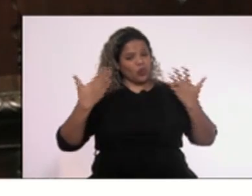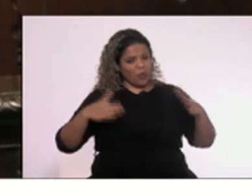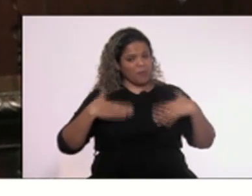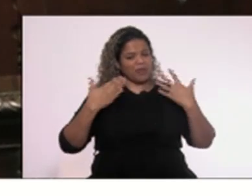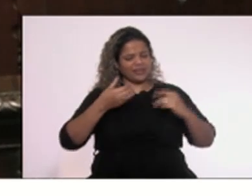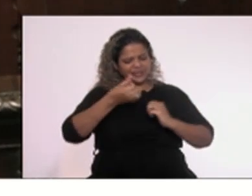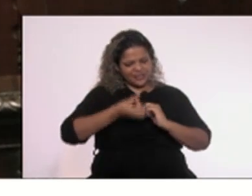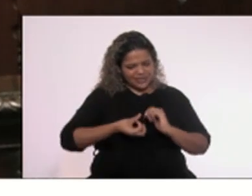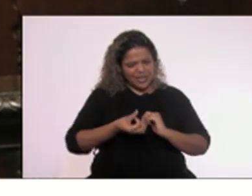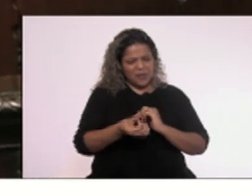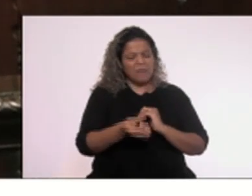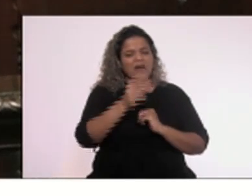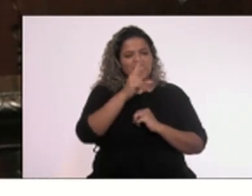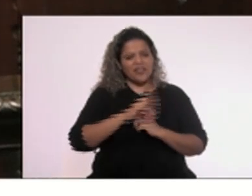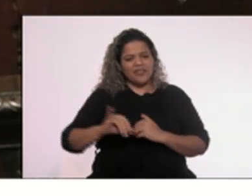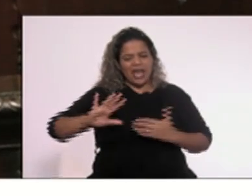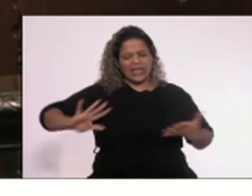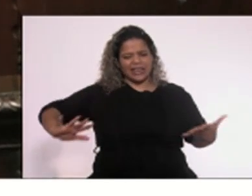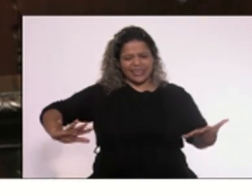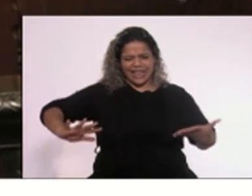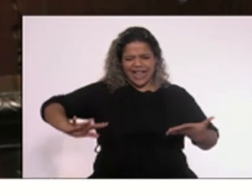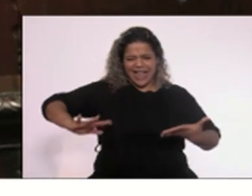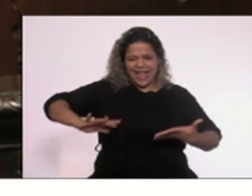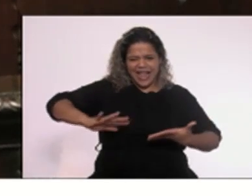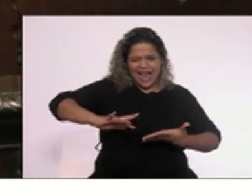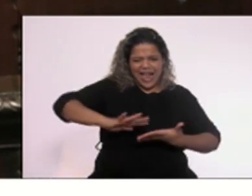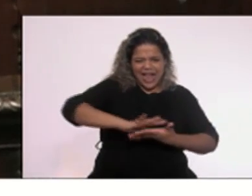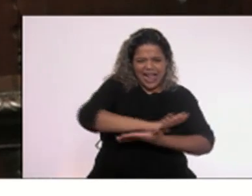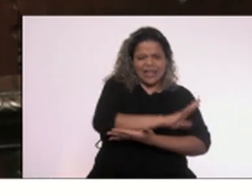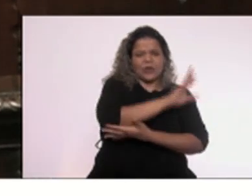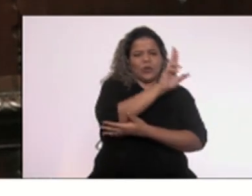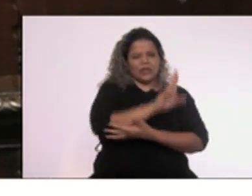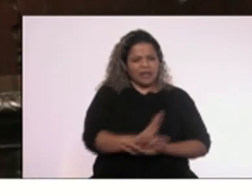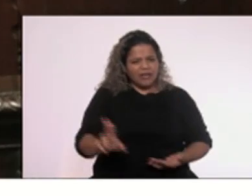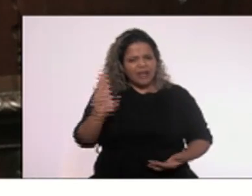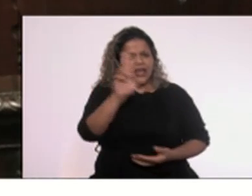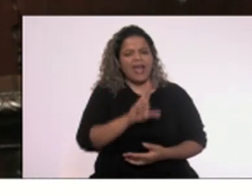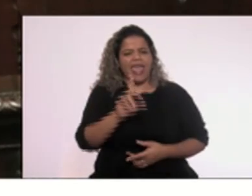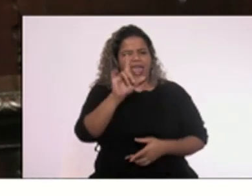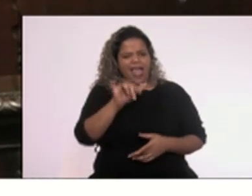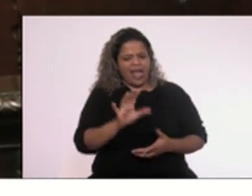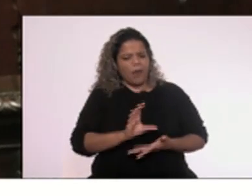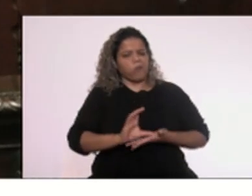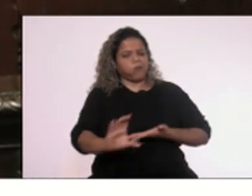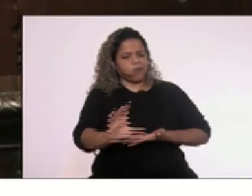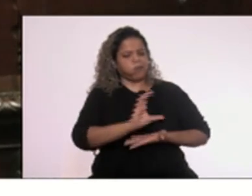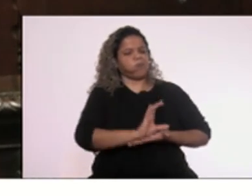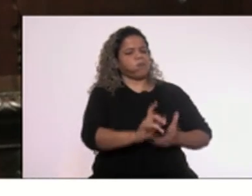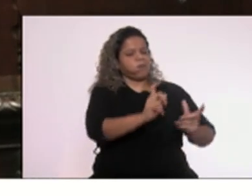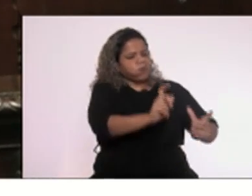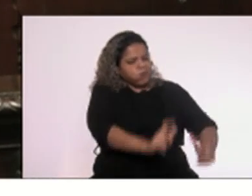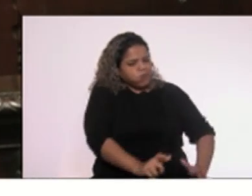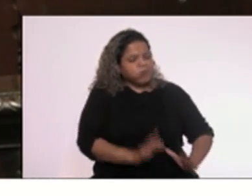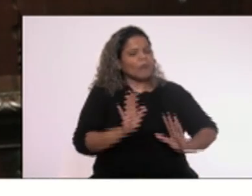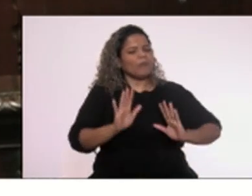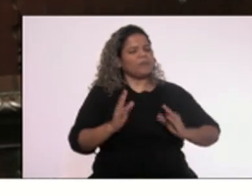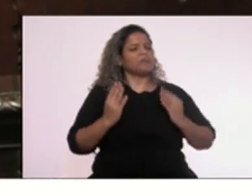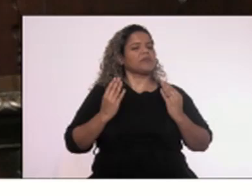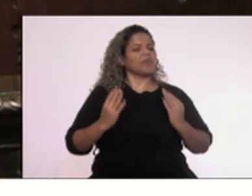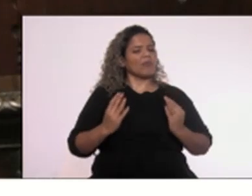segundo semestre e vamos devassar as universidades, que é fonte de financiamento, é fonte